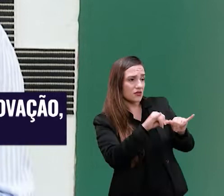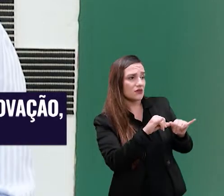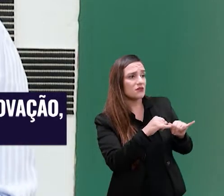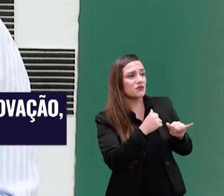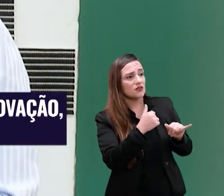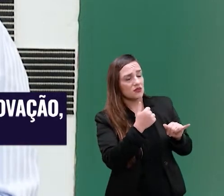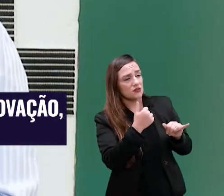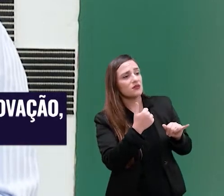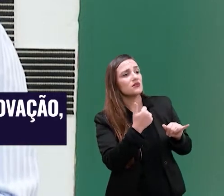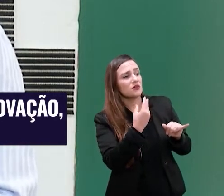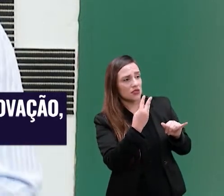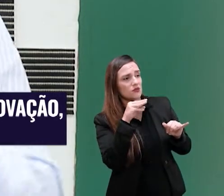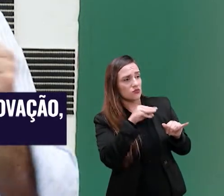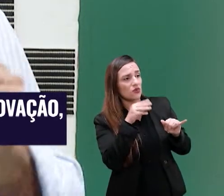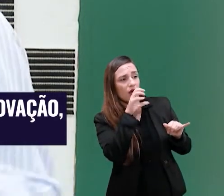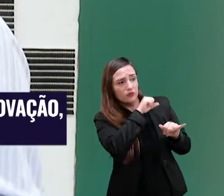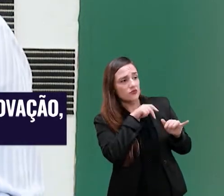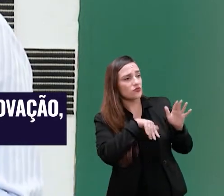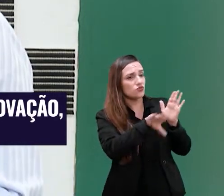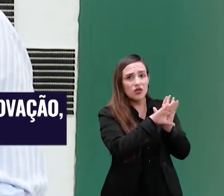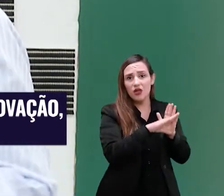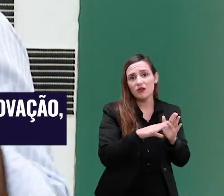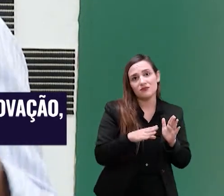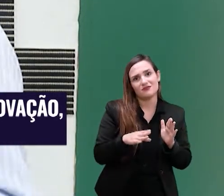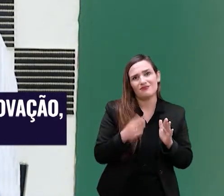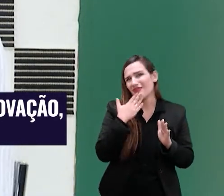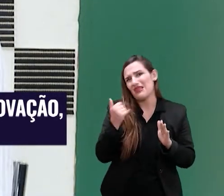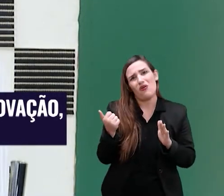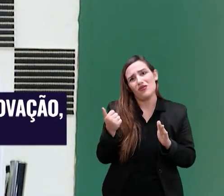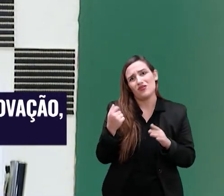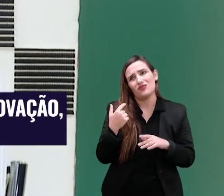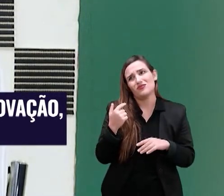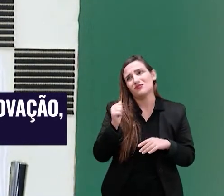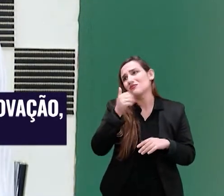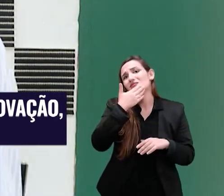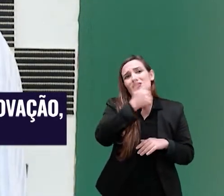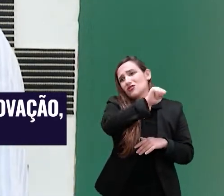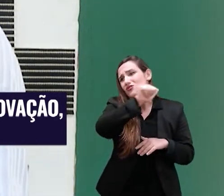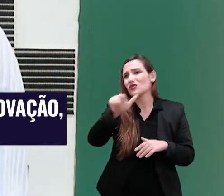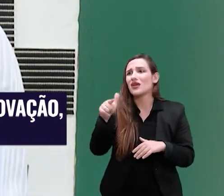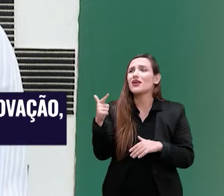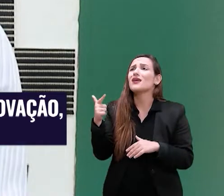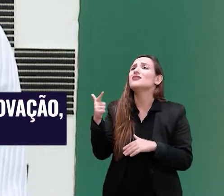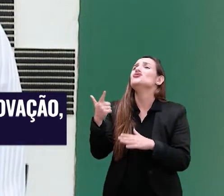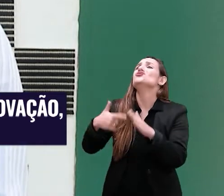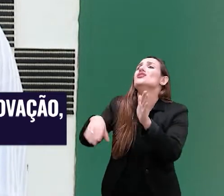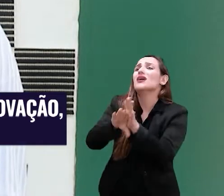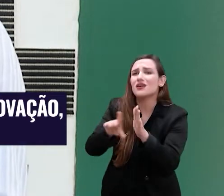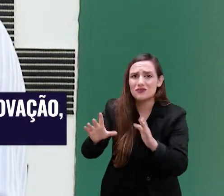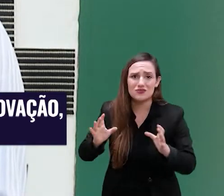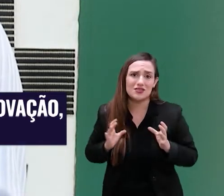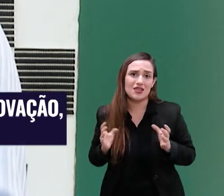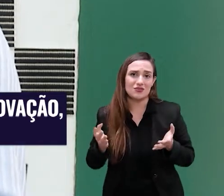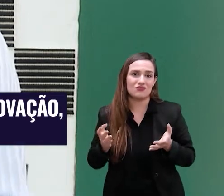ali, que eu faço 3, eu tenho açougue. Então, isso. E a tendência hoje, quando a gente está discutindo, e se